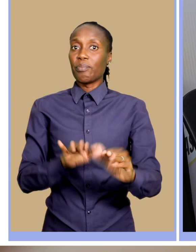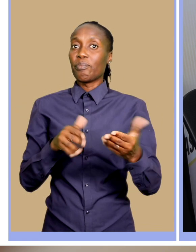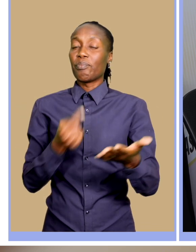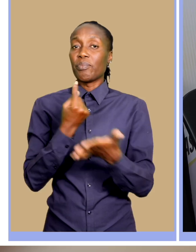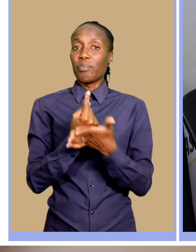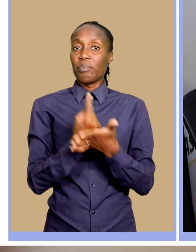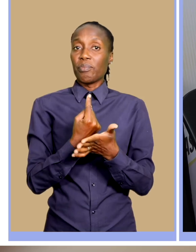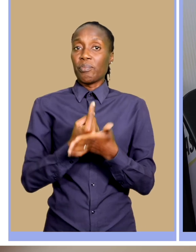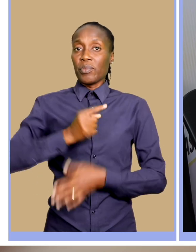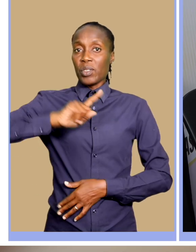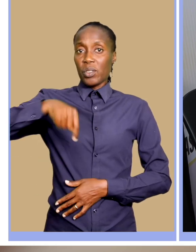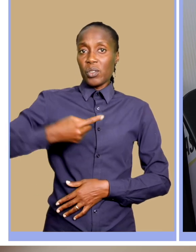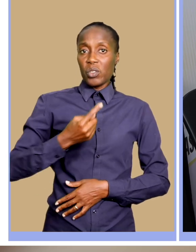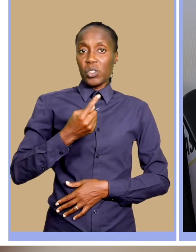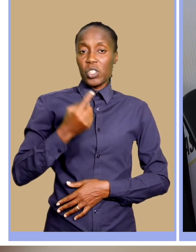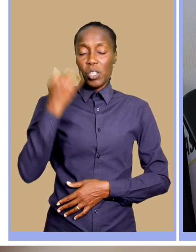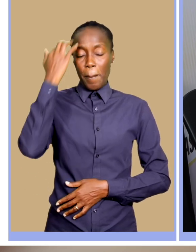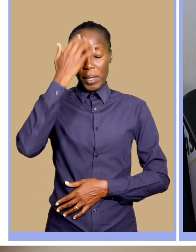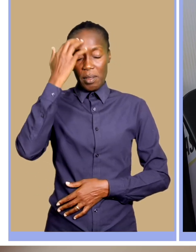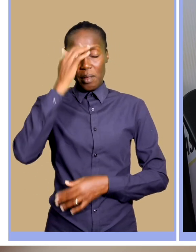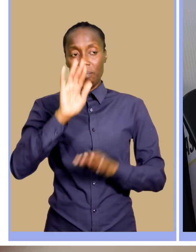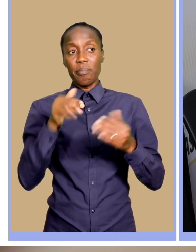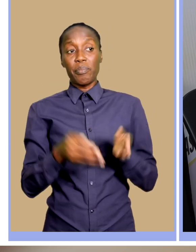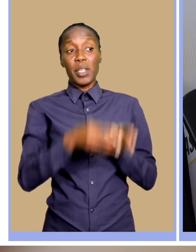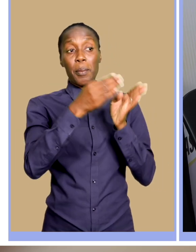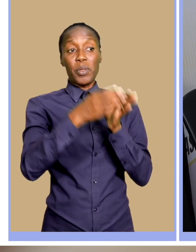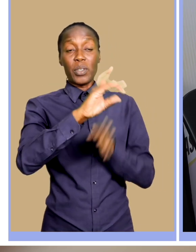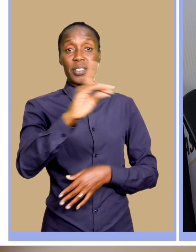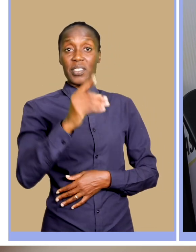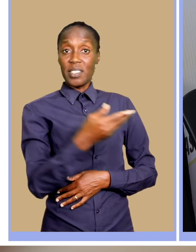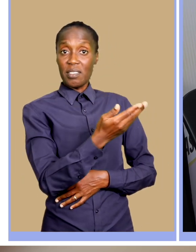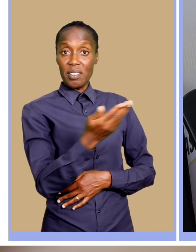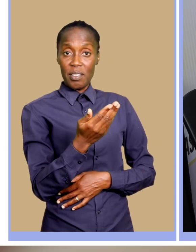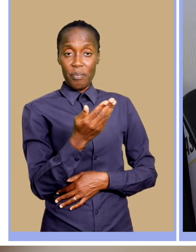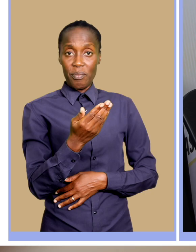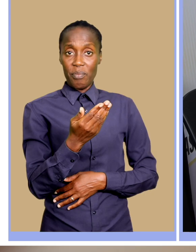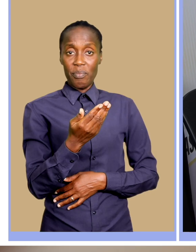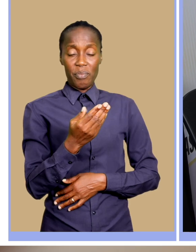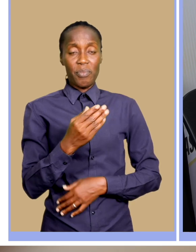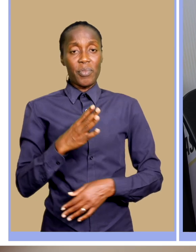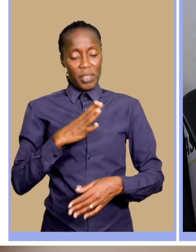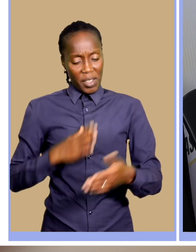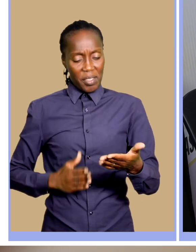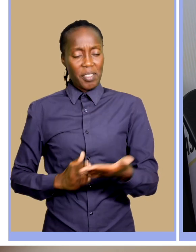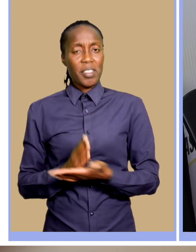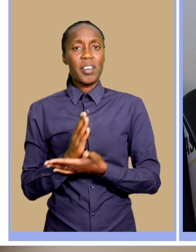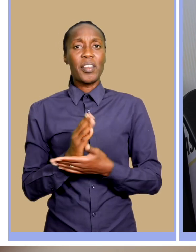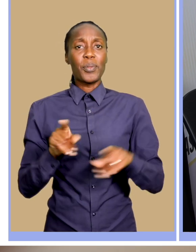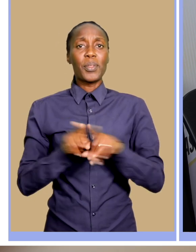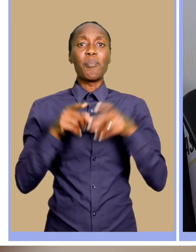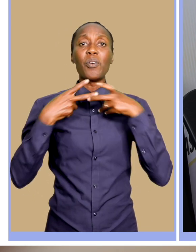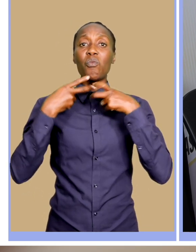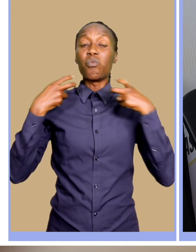nós temos que pensar que a pessoa com deficiência é uma pessoa que tem direito